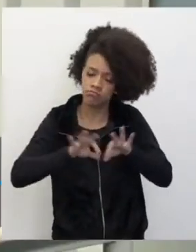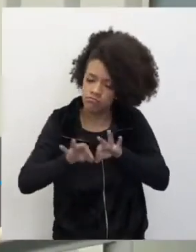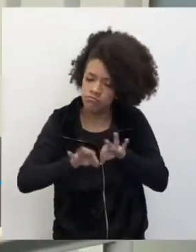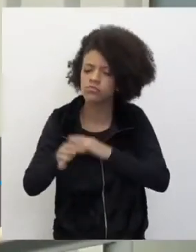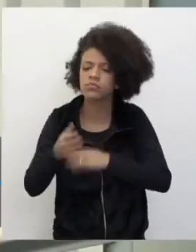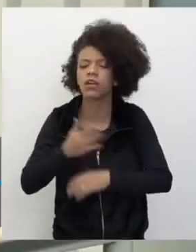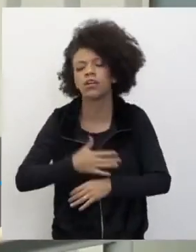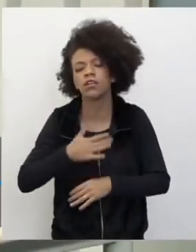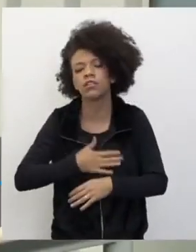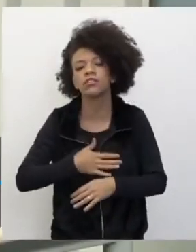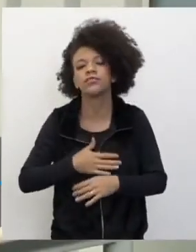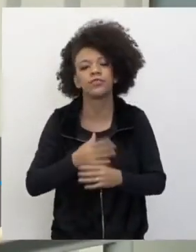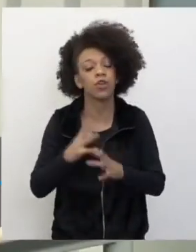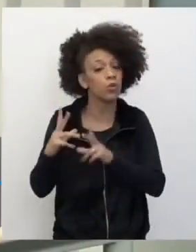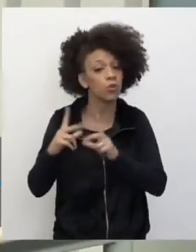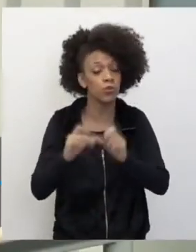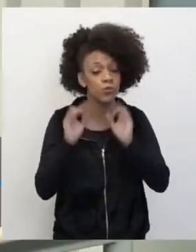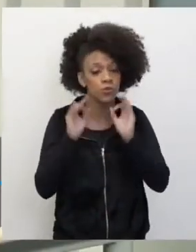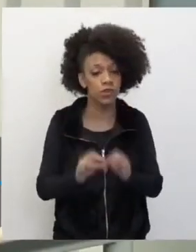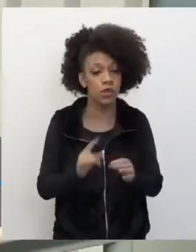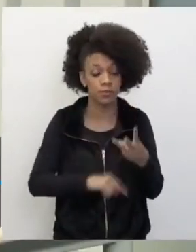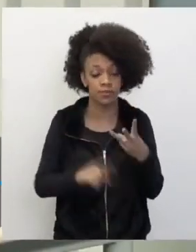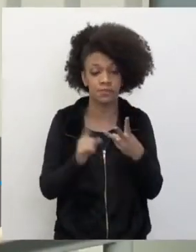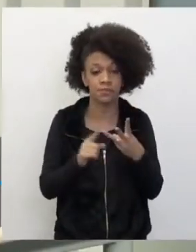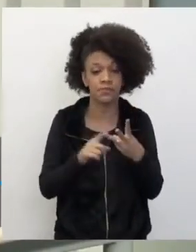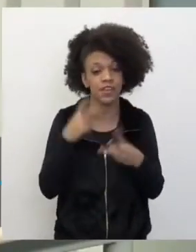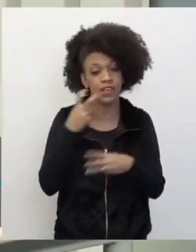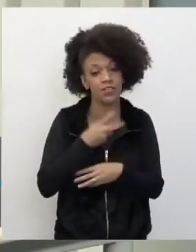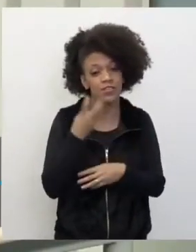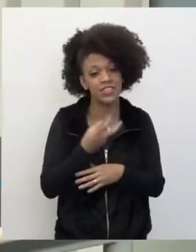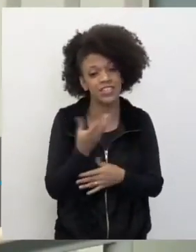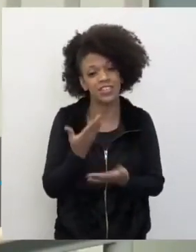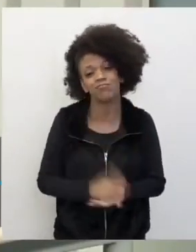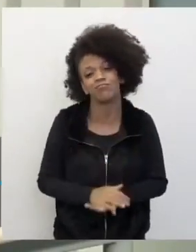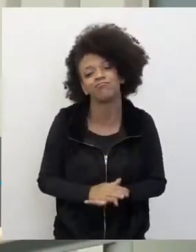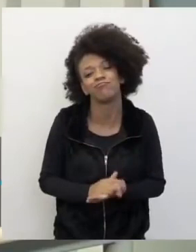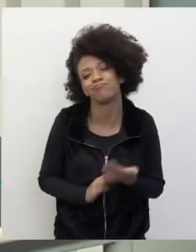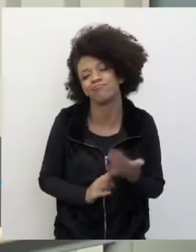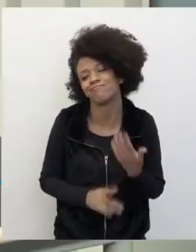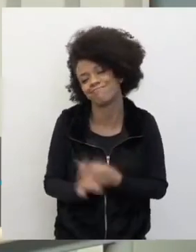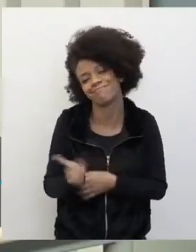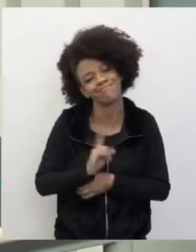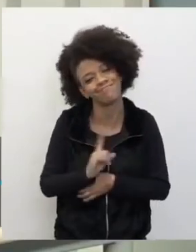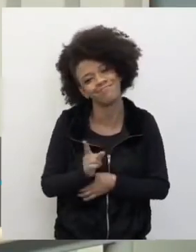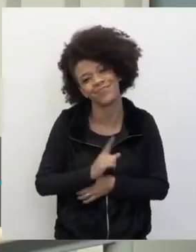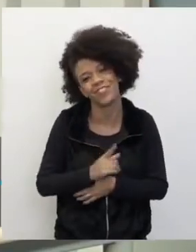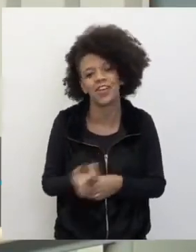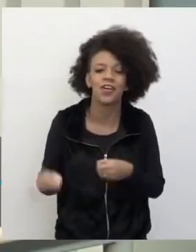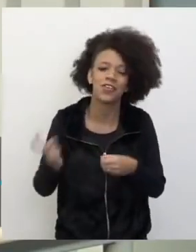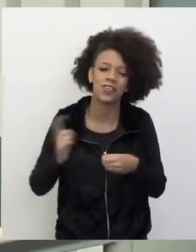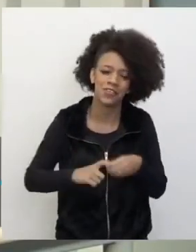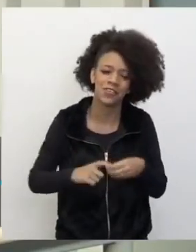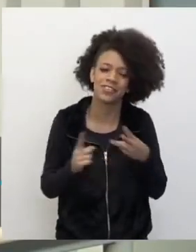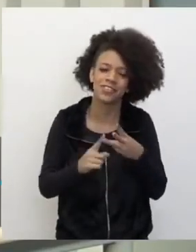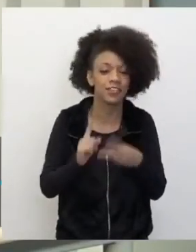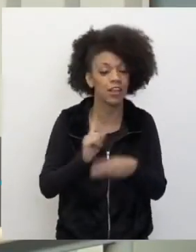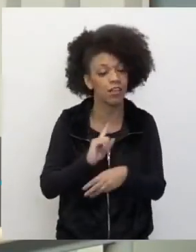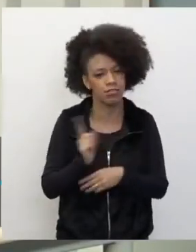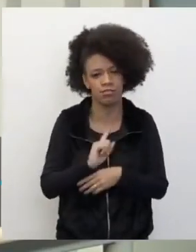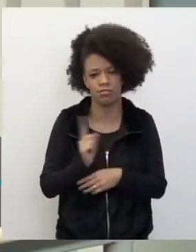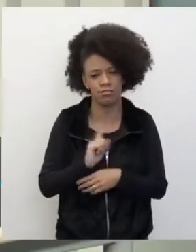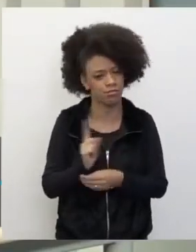tranquilo que vai dar tudo certo. Agora a terceira voz, gente, eu passei, mas não vale, tá? Bota aí pra gente escutar, mas não vale, não